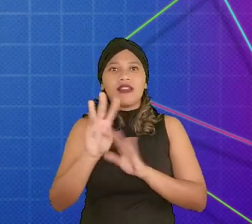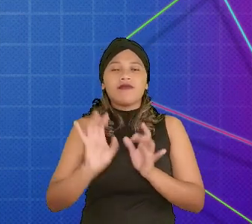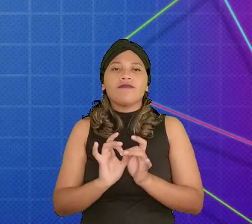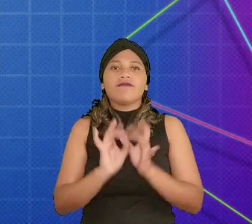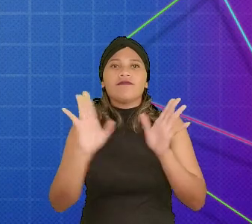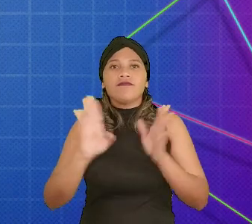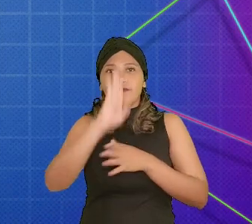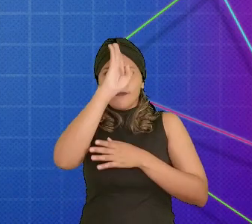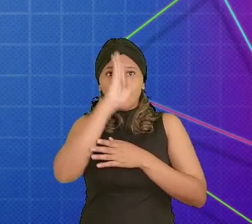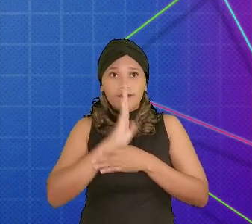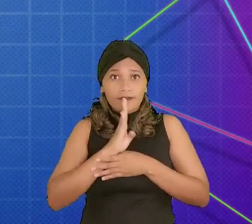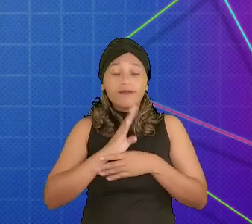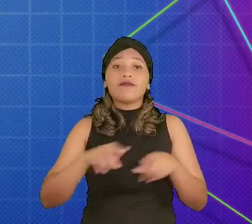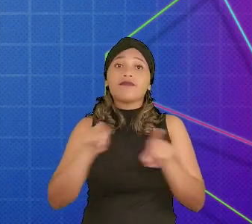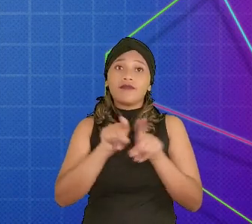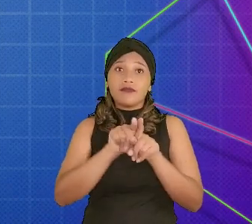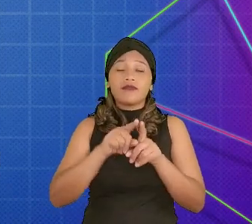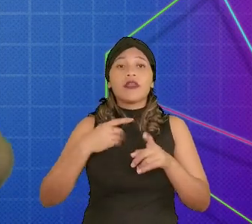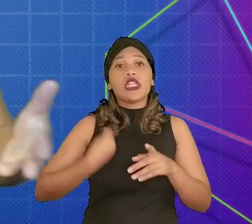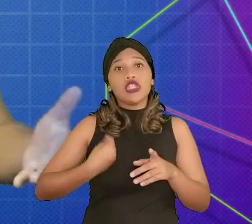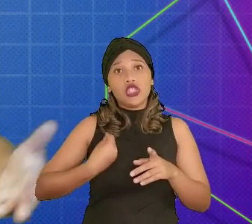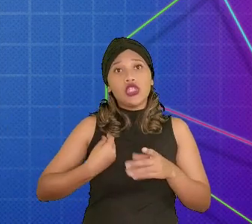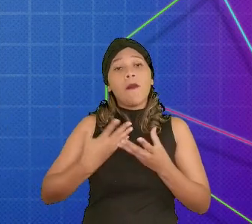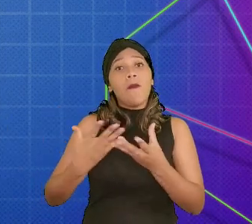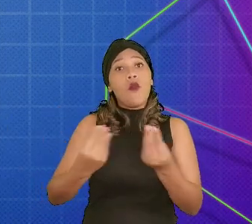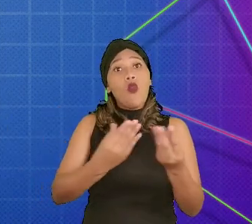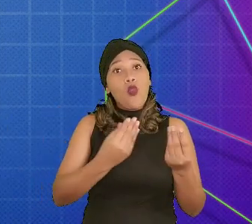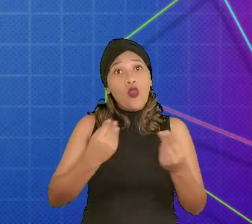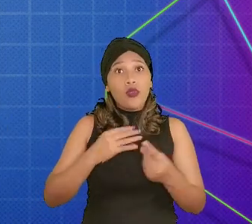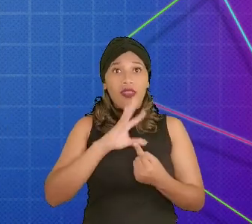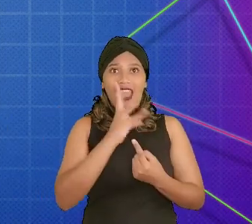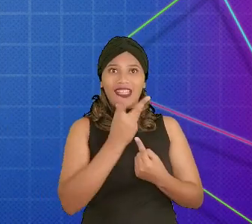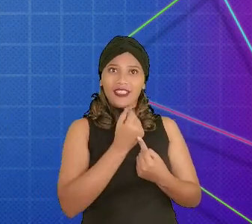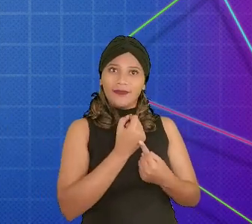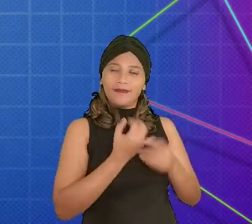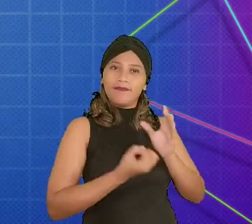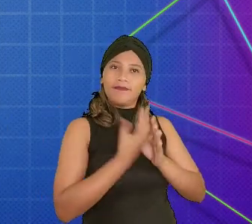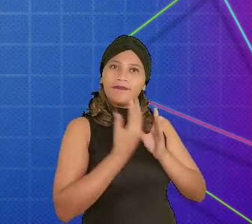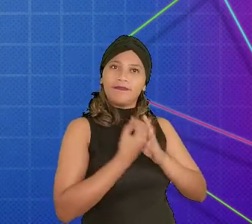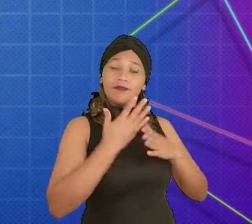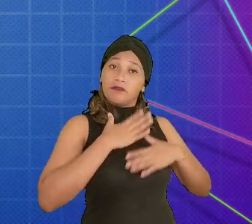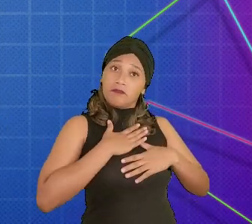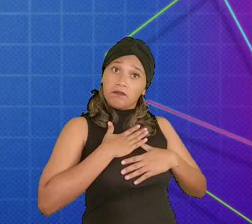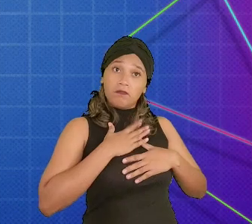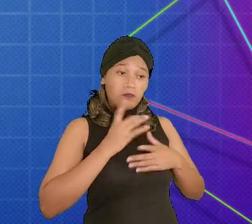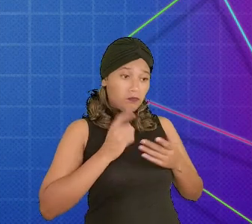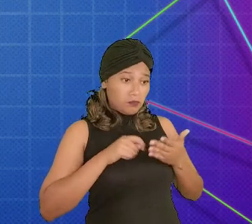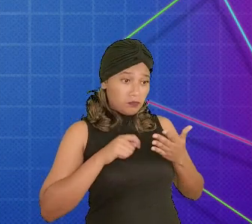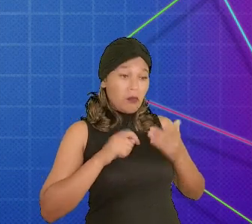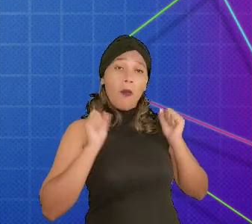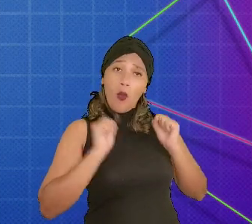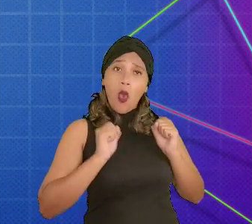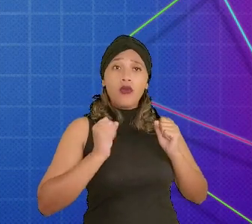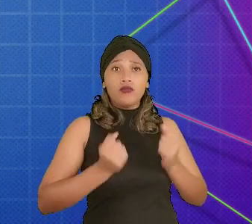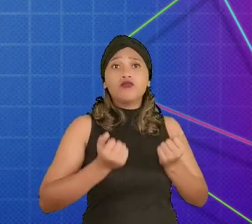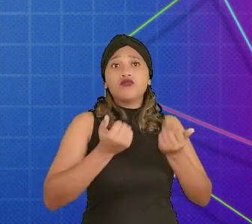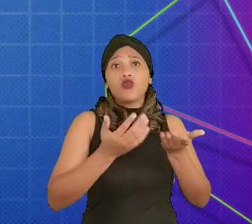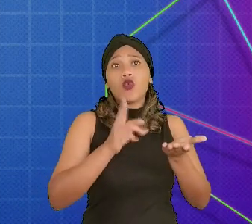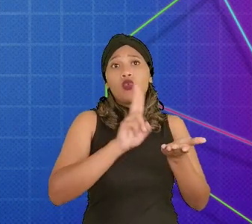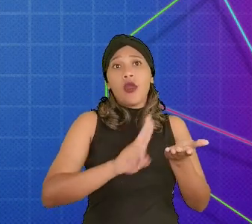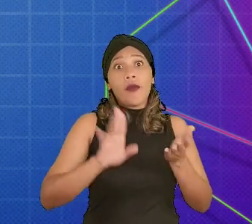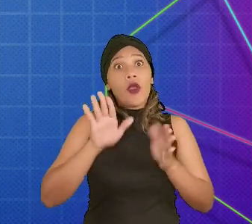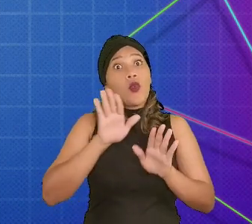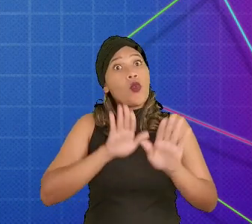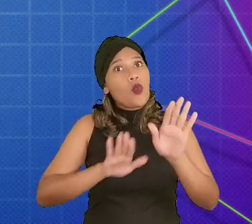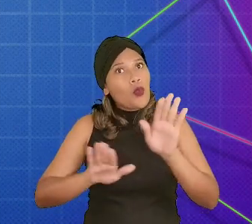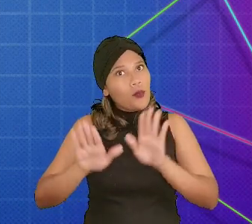disponibilizam músicas de graça. Também existem muitos artistas que disponibilizam suas músicas de graça na internet. Porém,